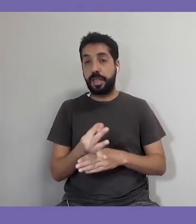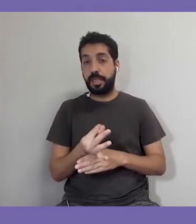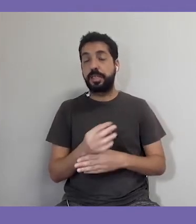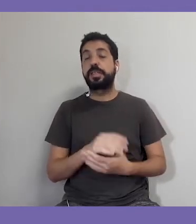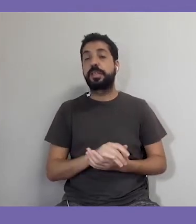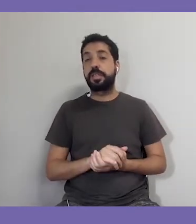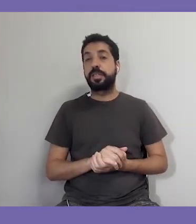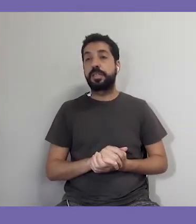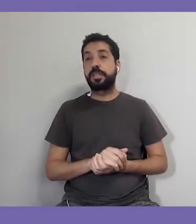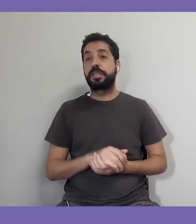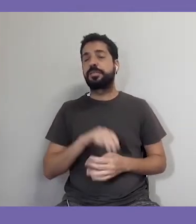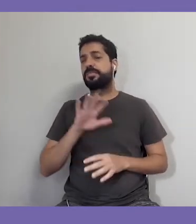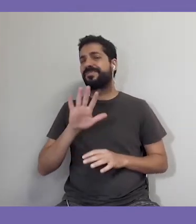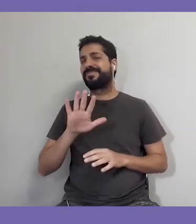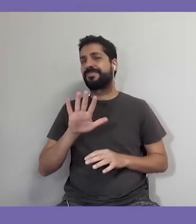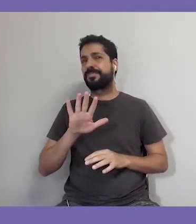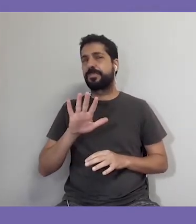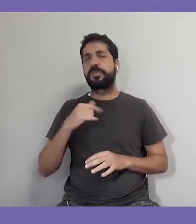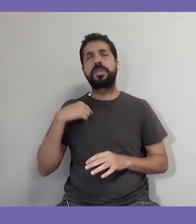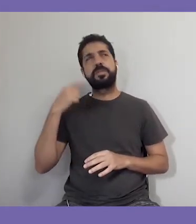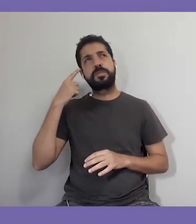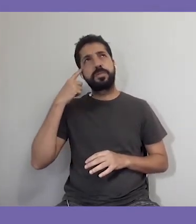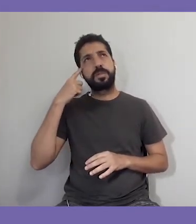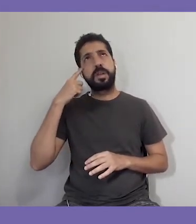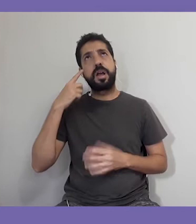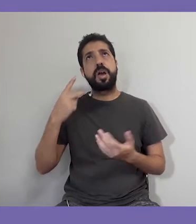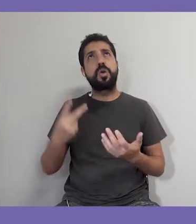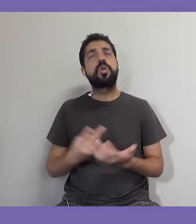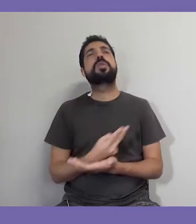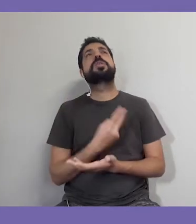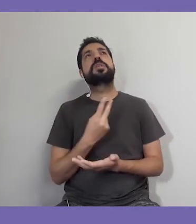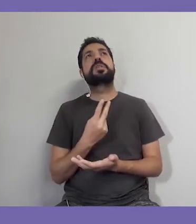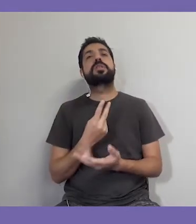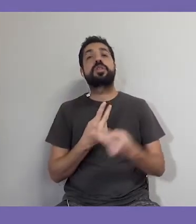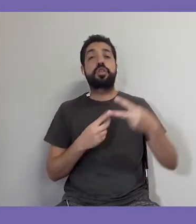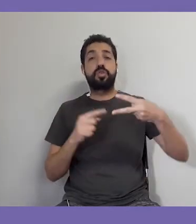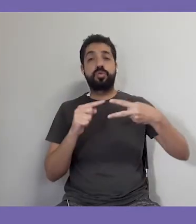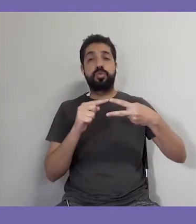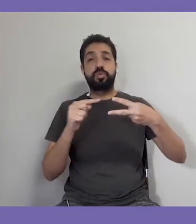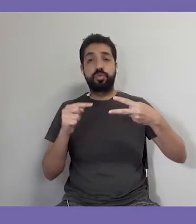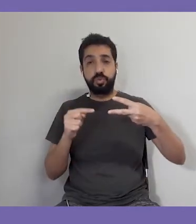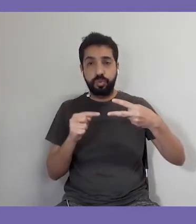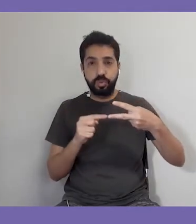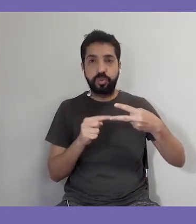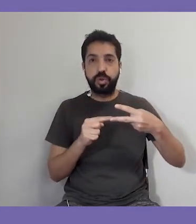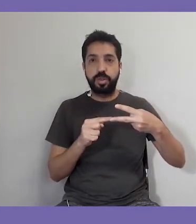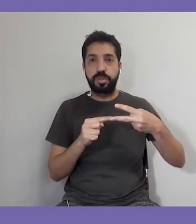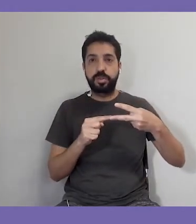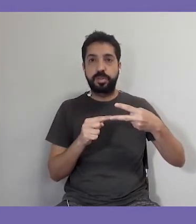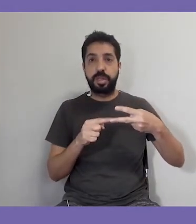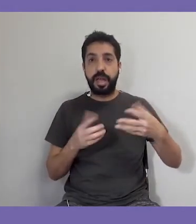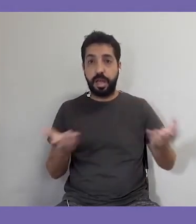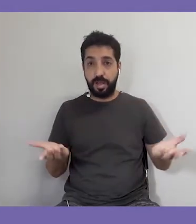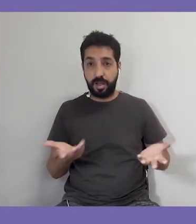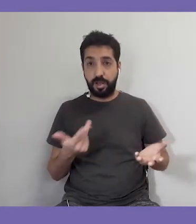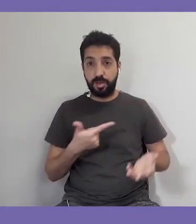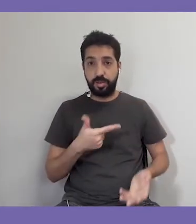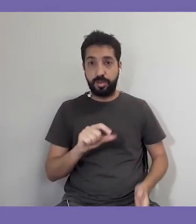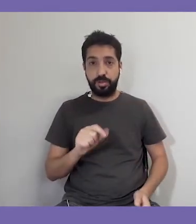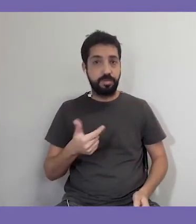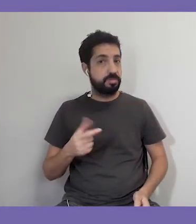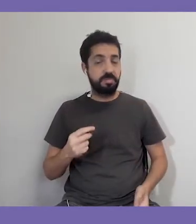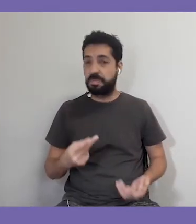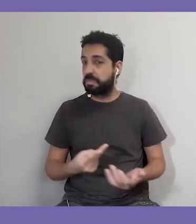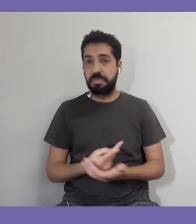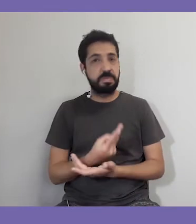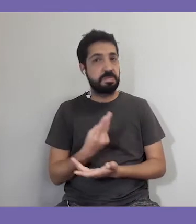técnica e se eu não me engano, só aconteceram 2 edições, né? Esse ano